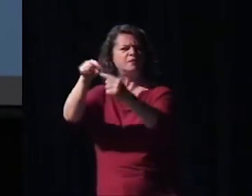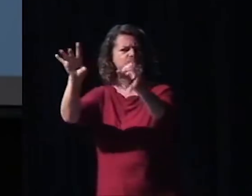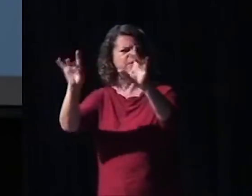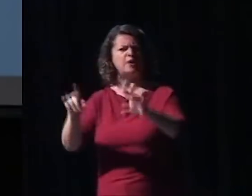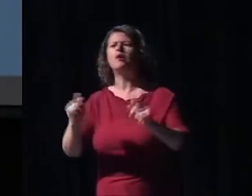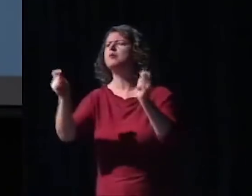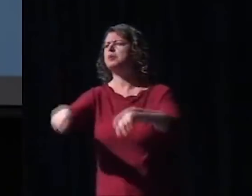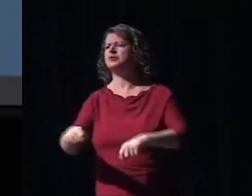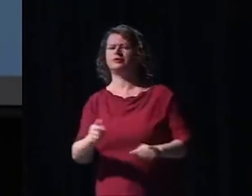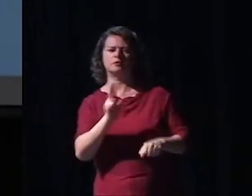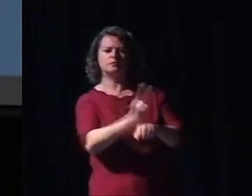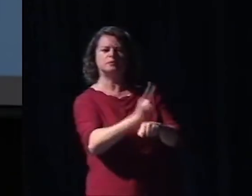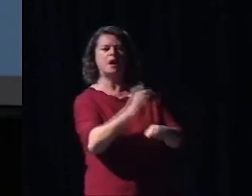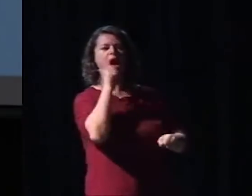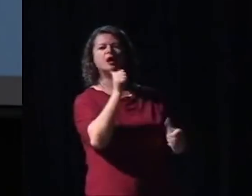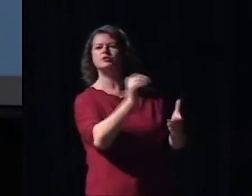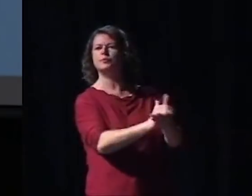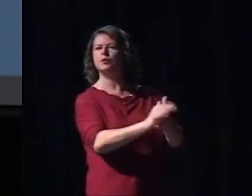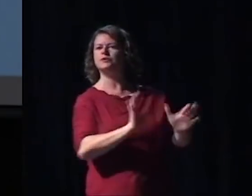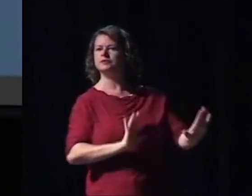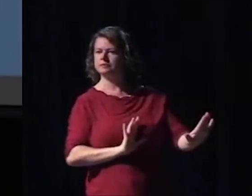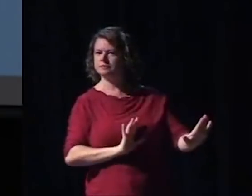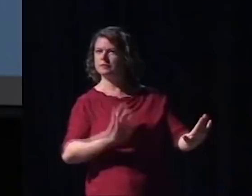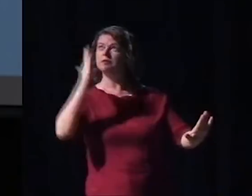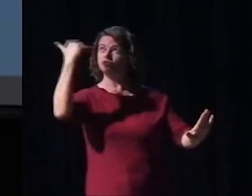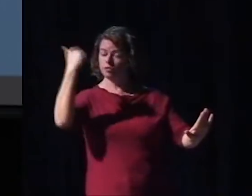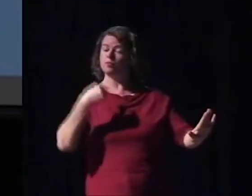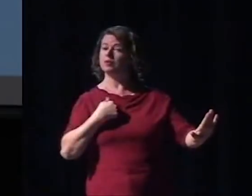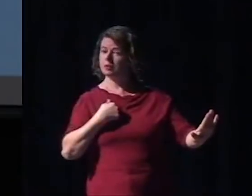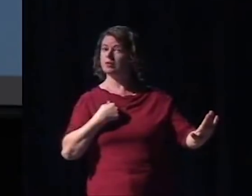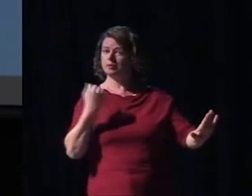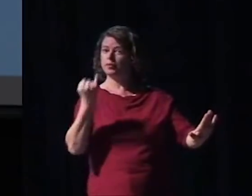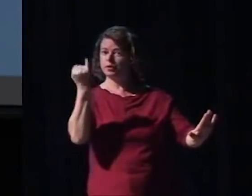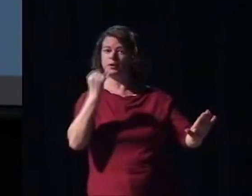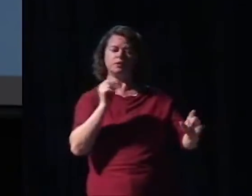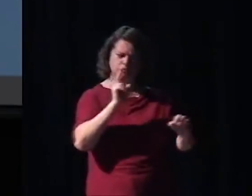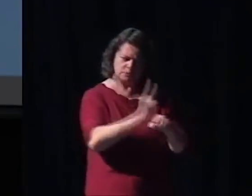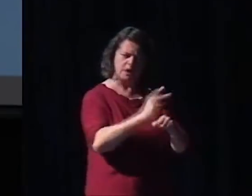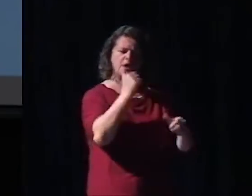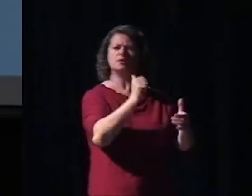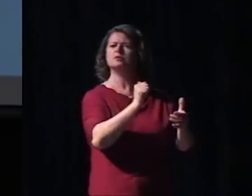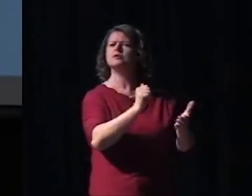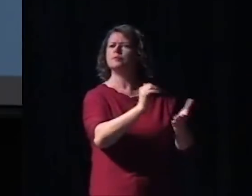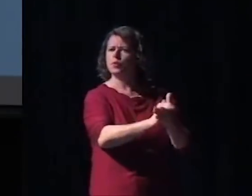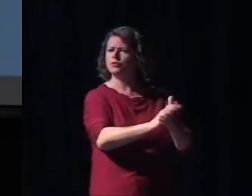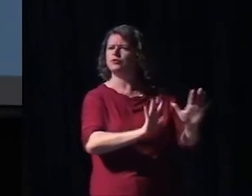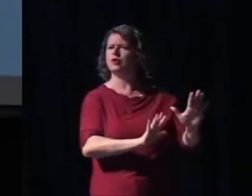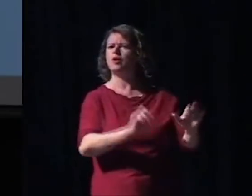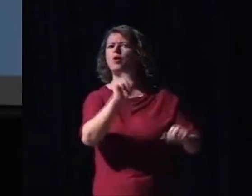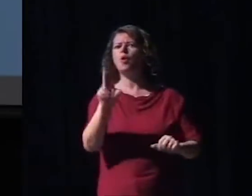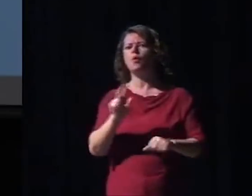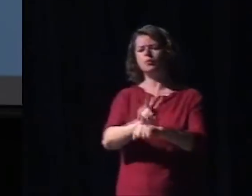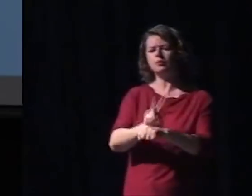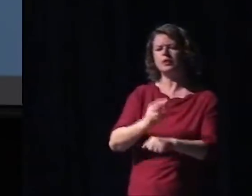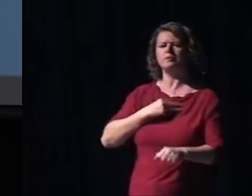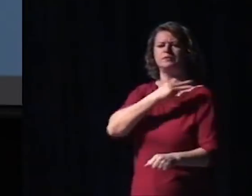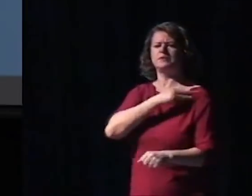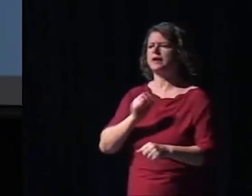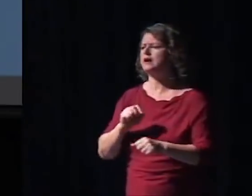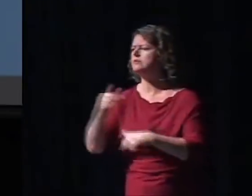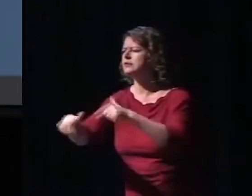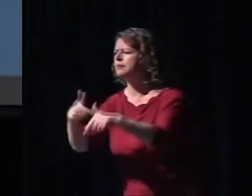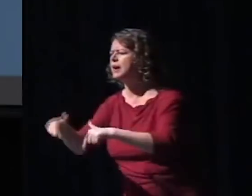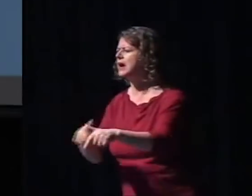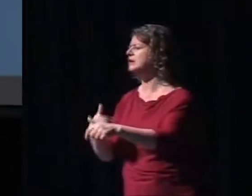de um ministério, cuidar de um trabalho, cuidar de um serviço. E quando nós desprezamos